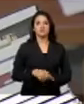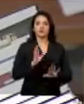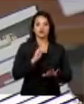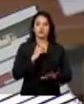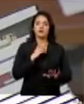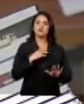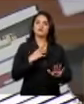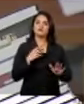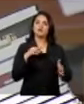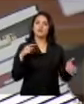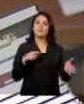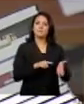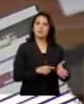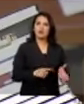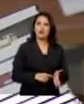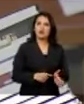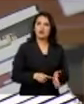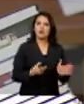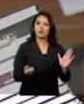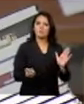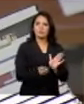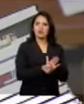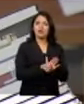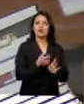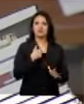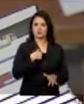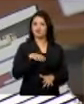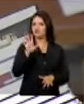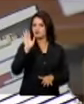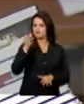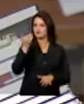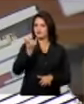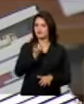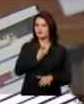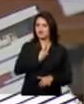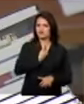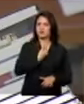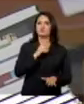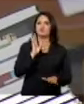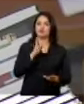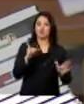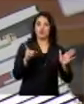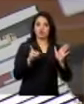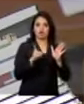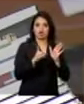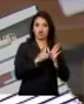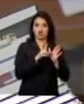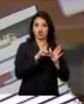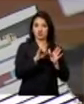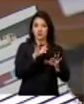julgamento publicado, que eu tive conhecimento, no Diário de Justiça